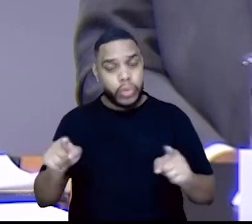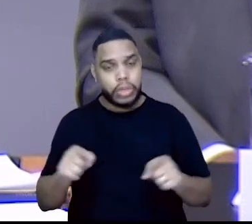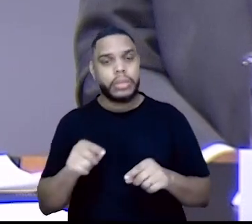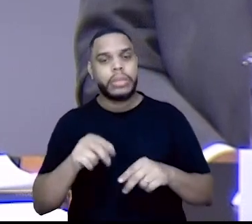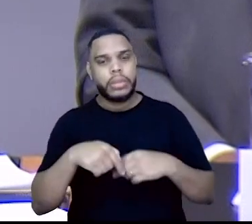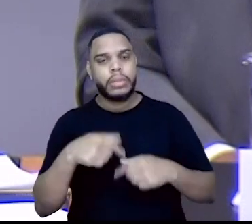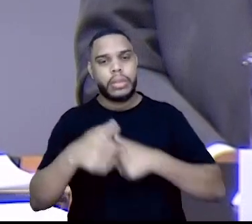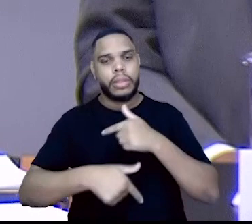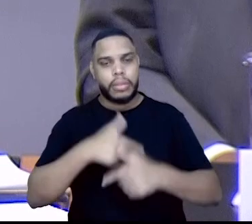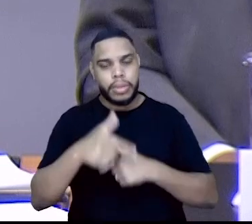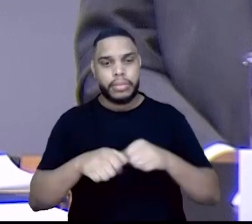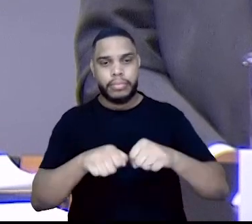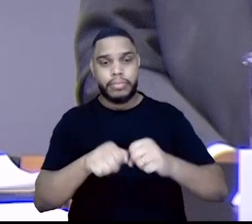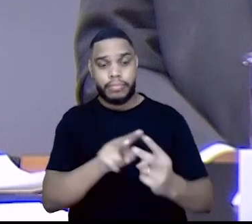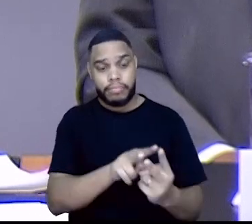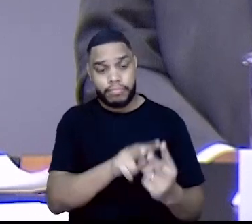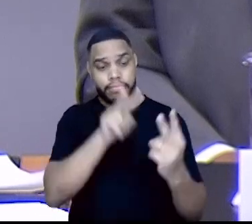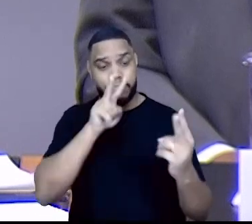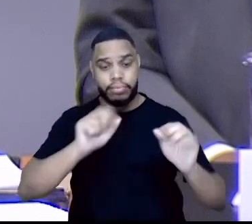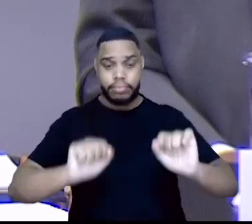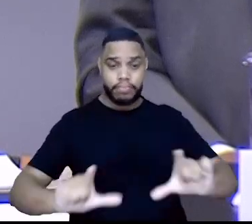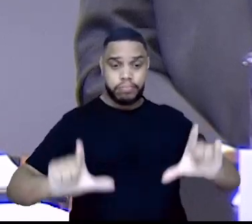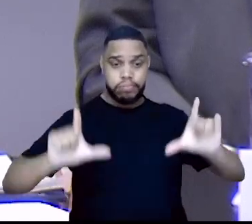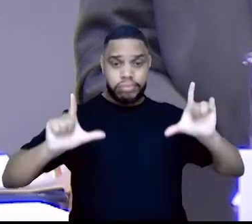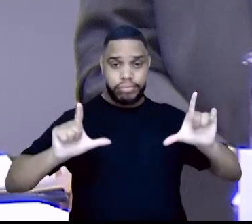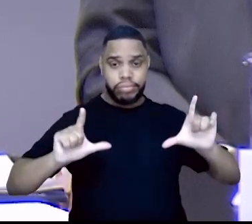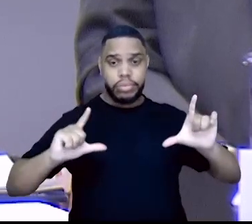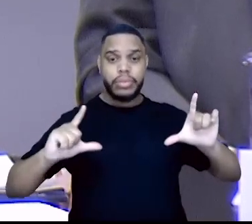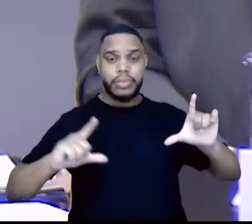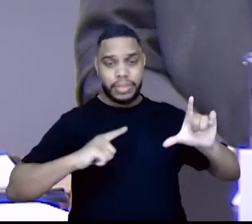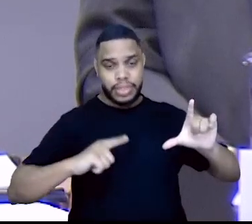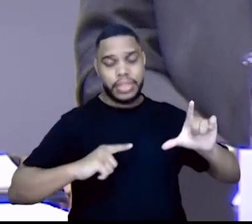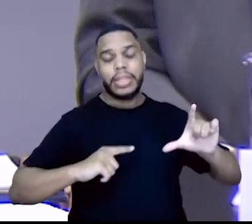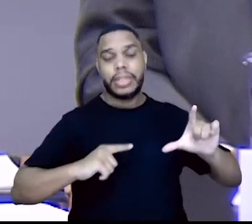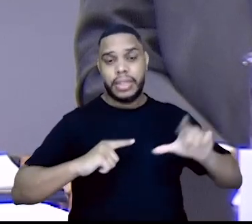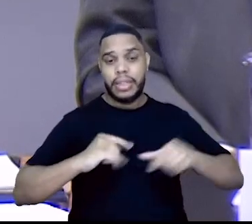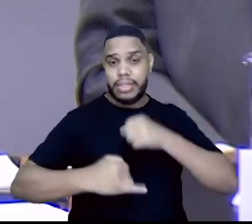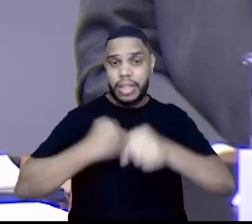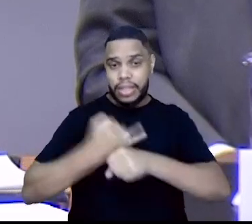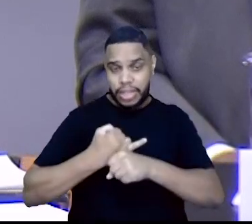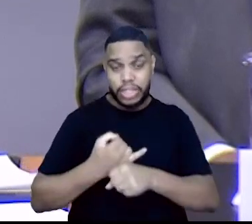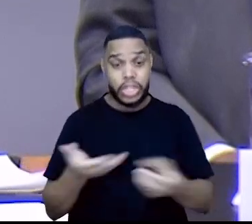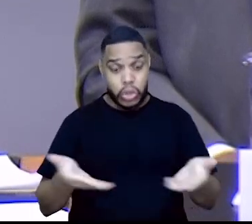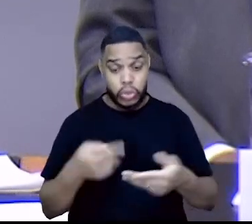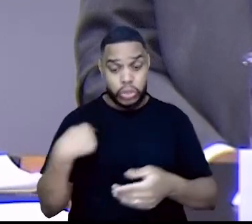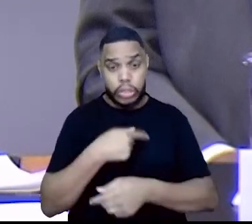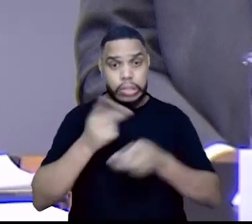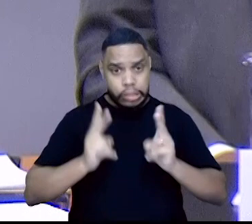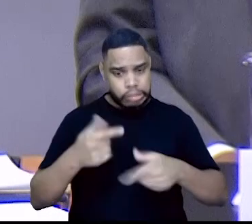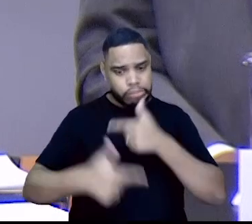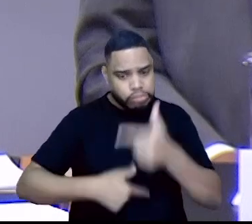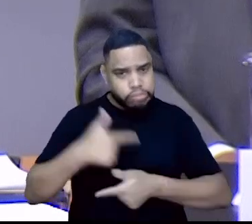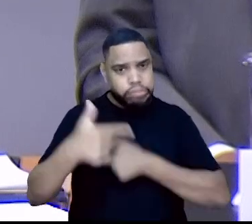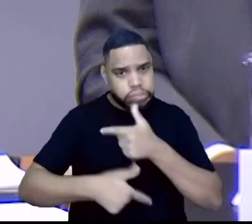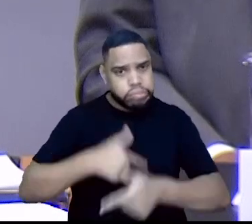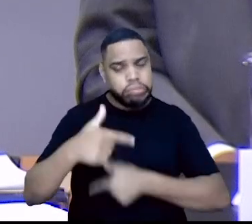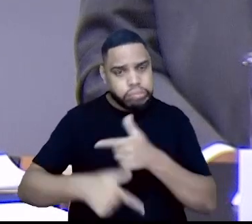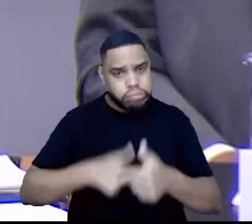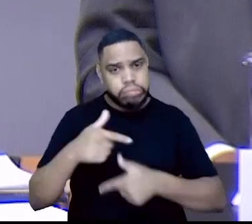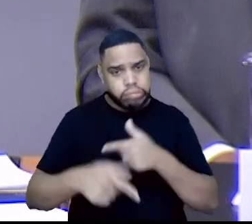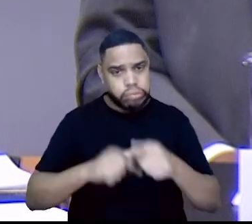no plenário virtual. E estamos todos trabalhando cada vez mais com a